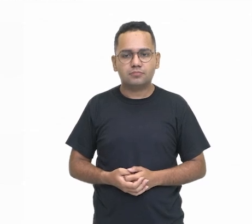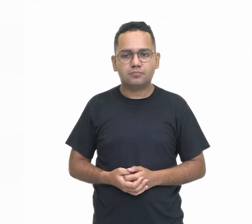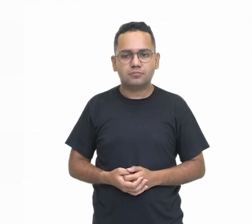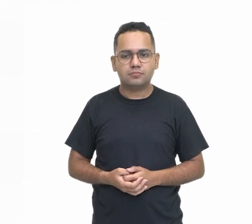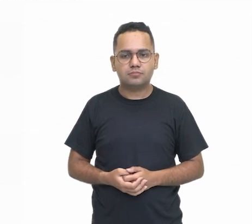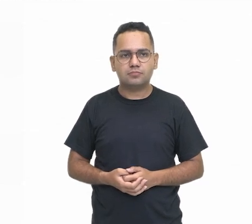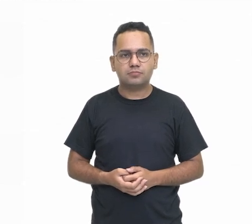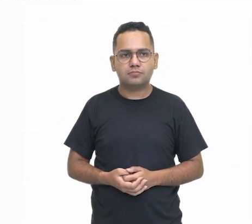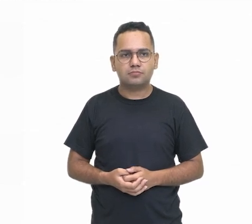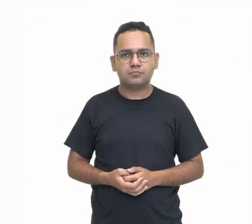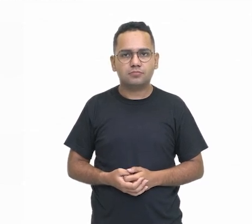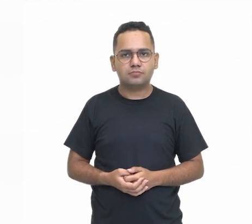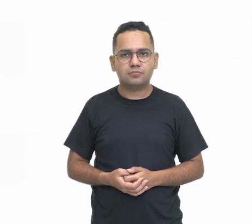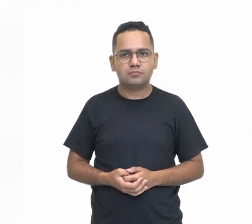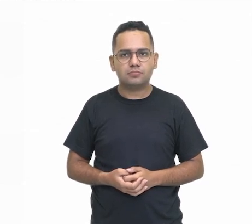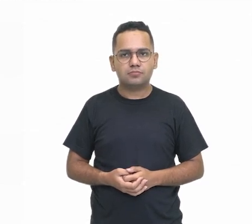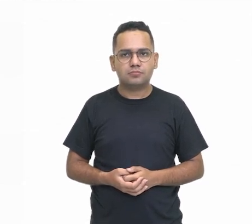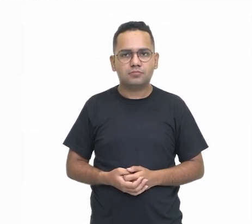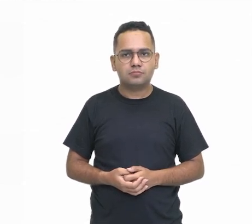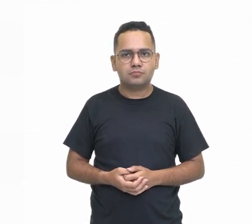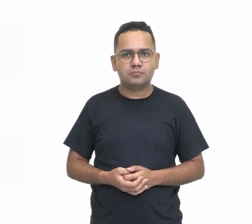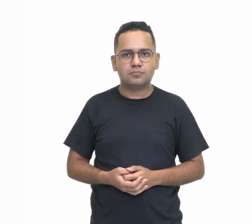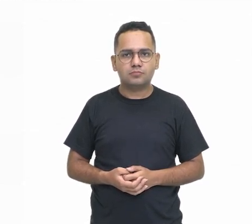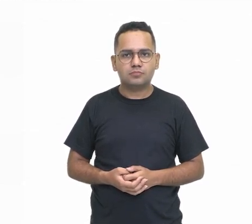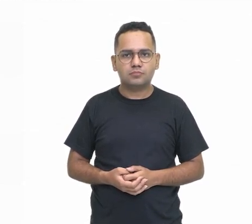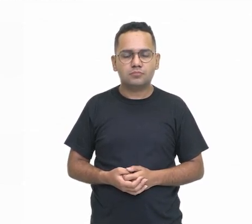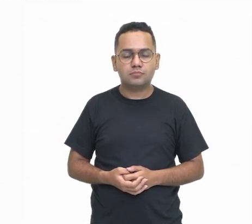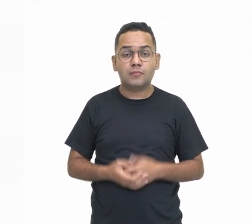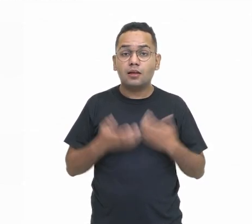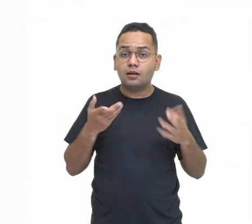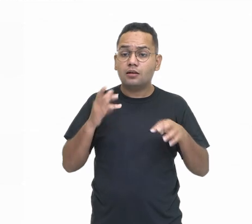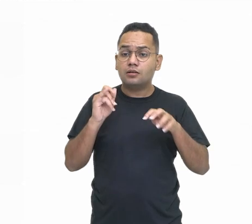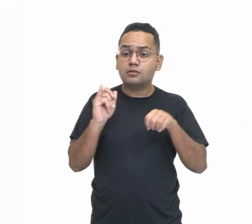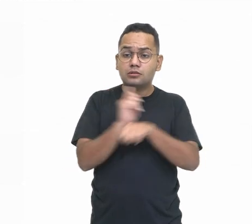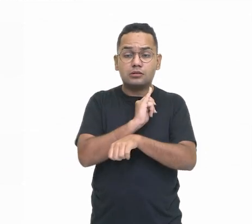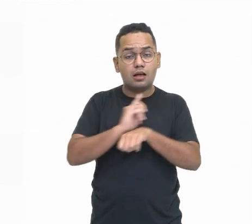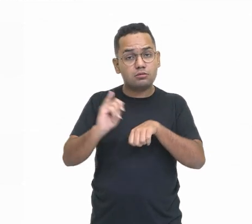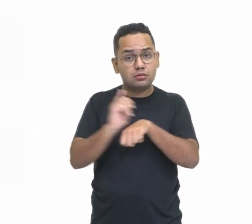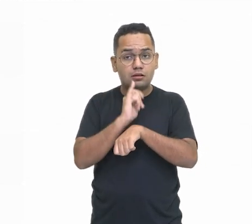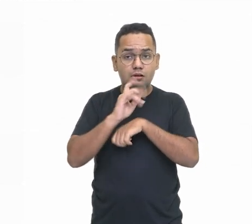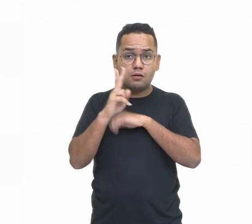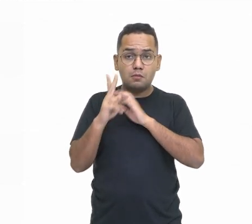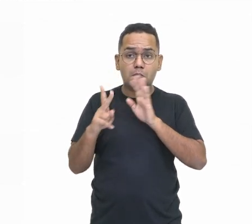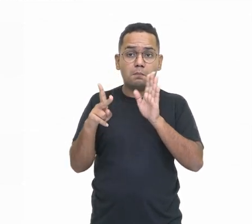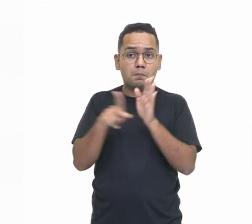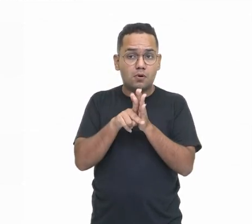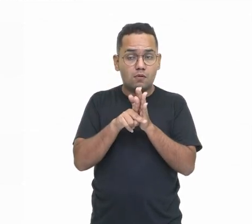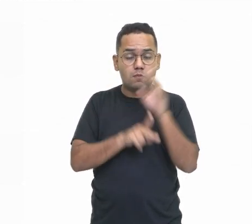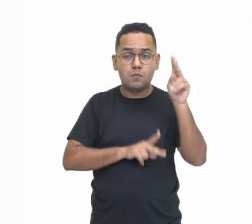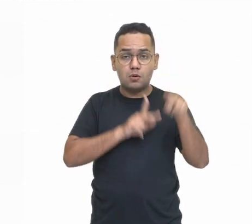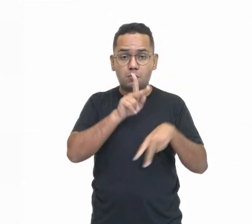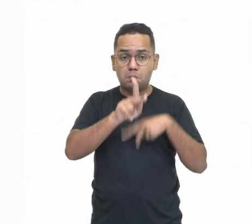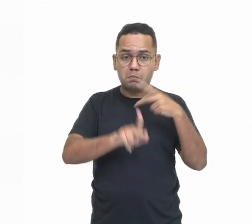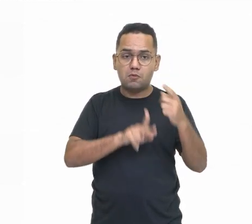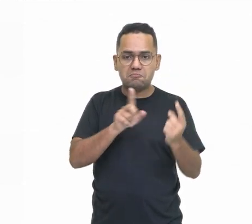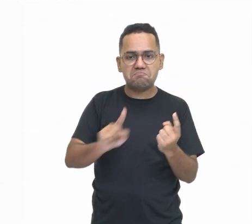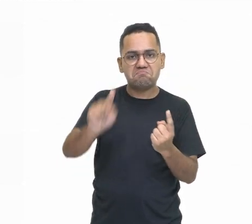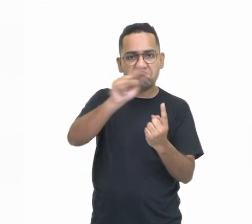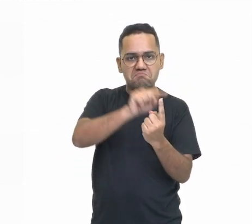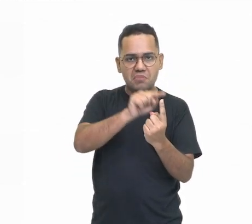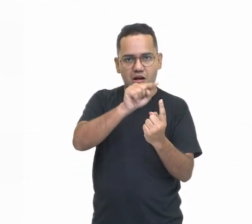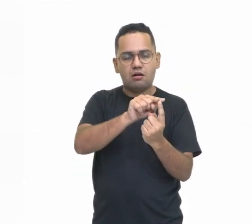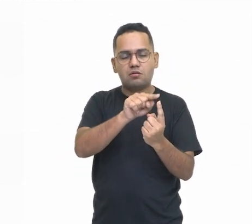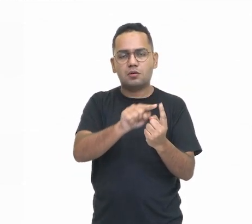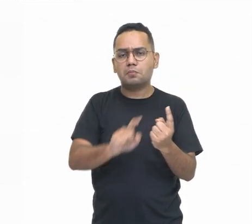essa tecnologia, né, a gente pode dizer assim, que foi desenvolvida, né, pelos incas para que